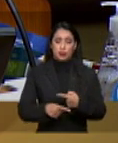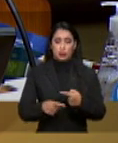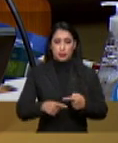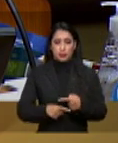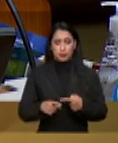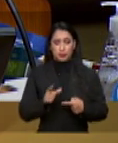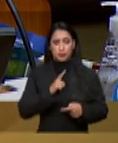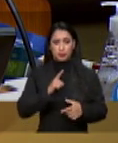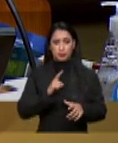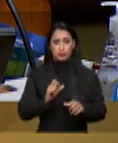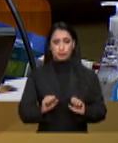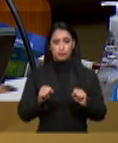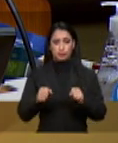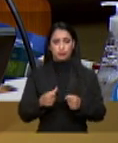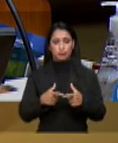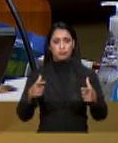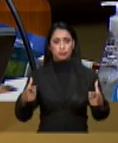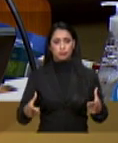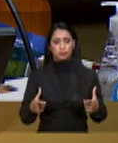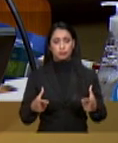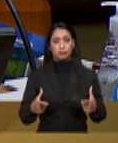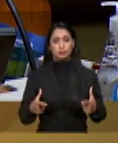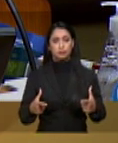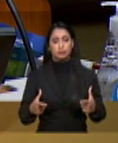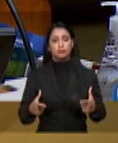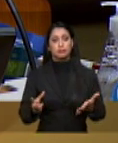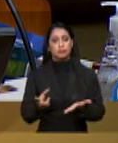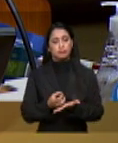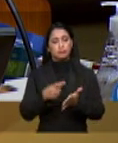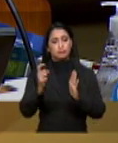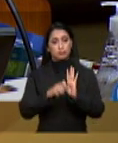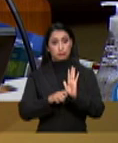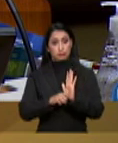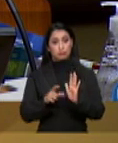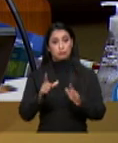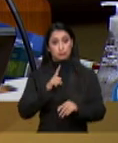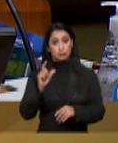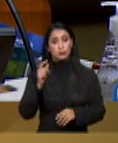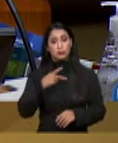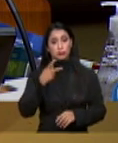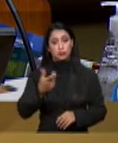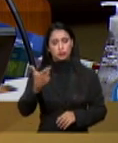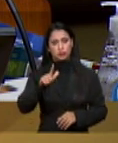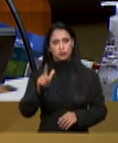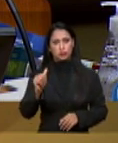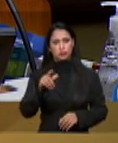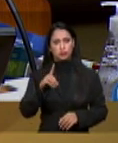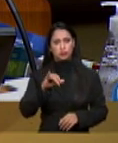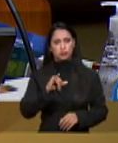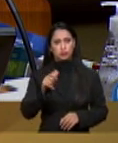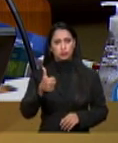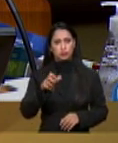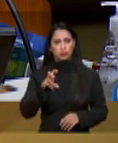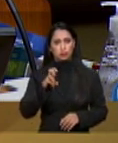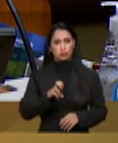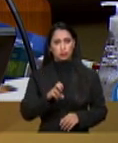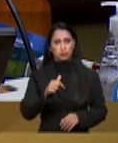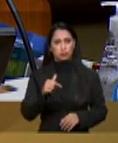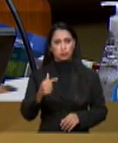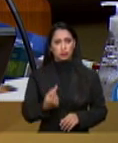defesa no âmbito do processo administrativo tributário federal. Reavivo novamente que na ADI 1571,